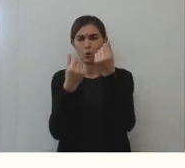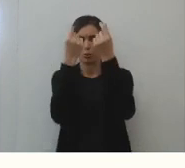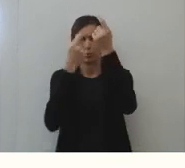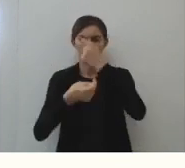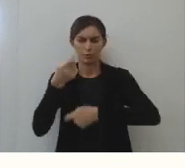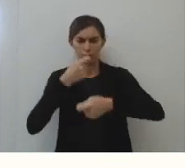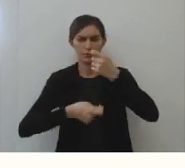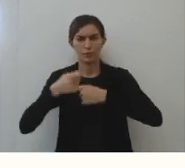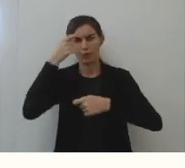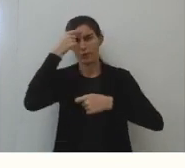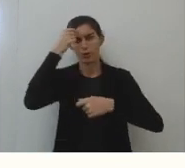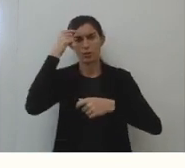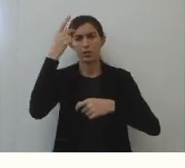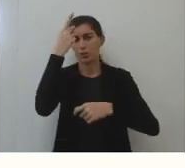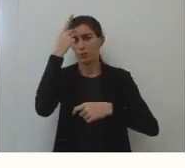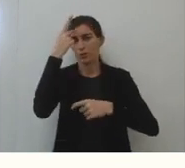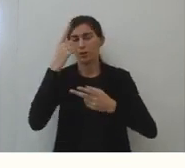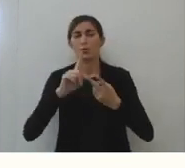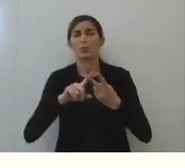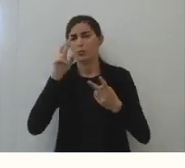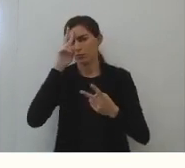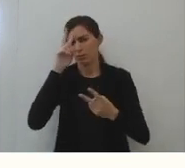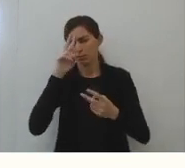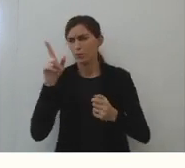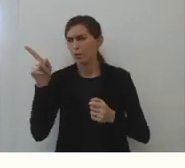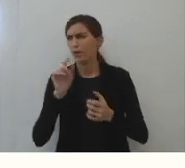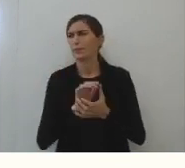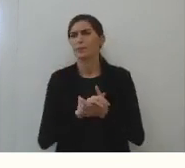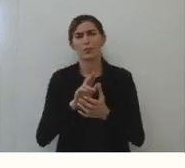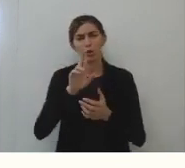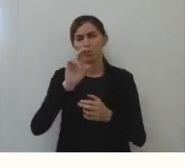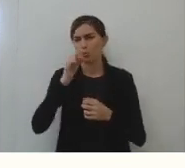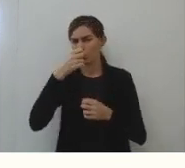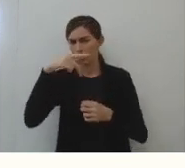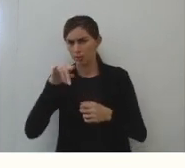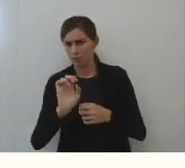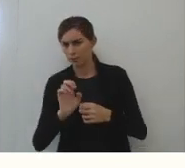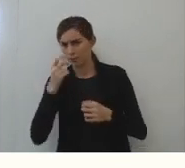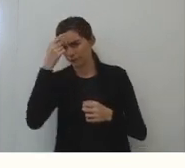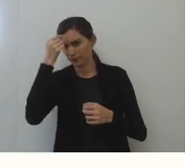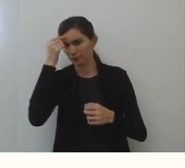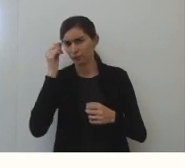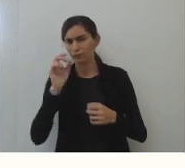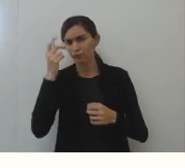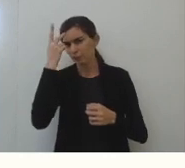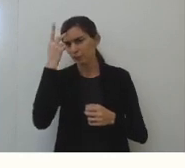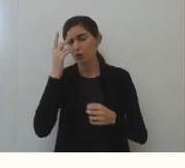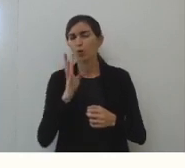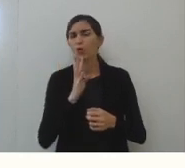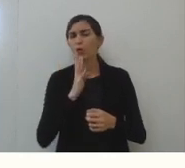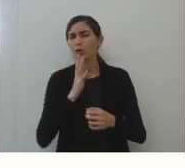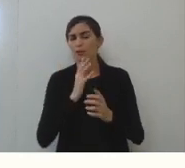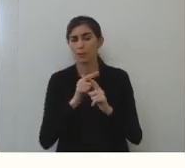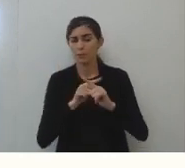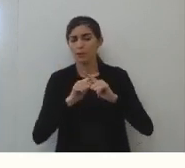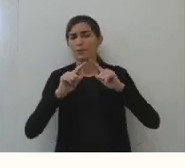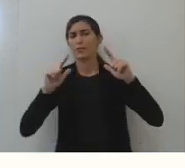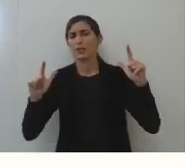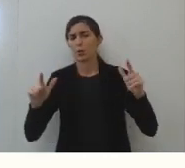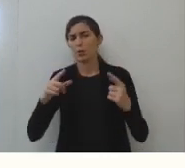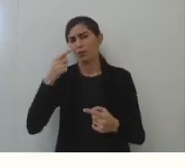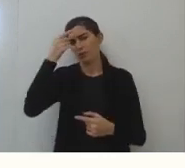da Universidade de São Paulo. Lembrar que a USP, a Universidade de São Paulo, ela é conhecida como uma das